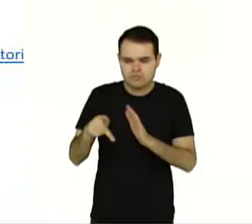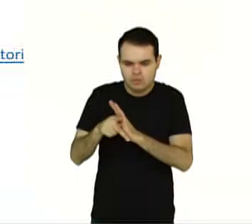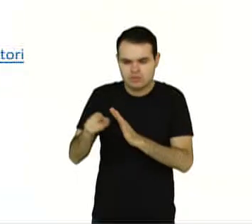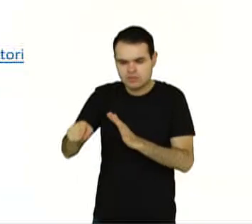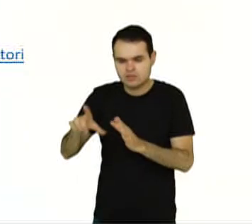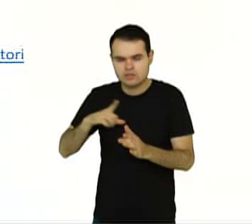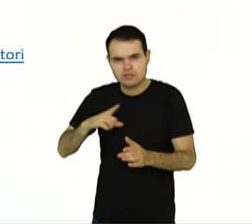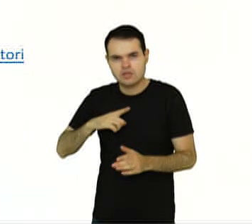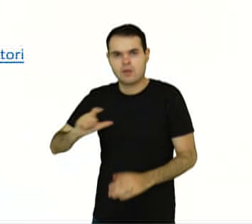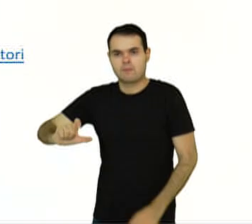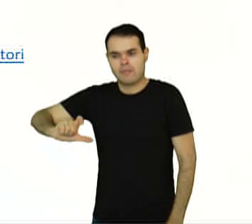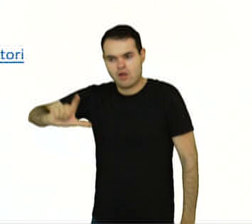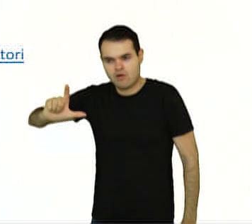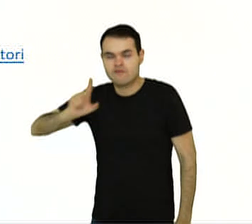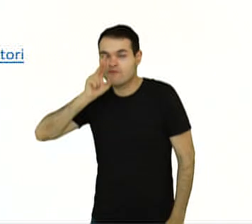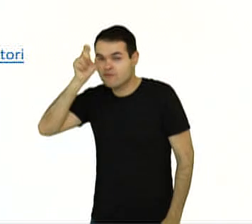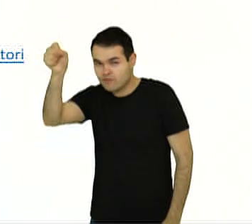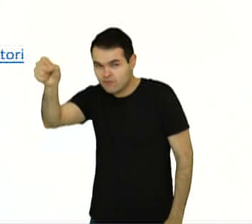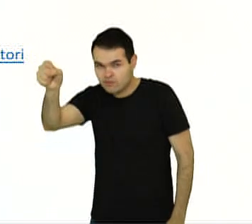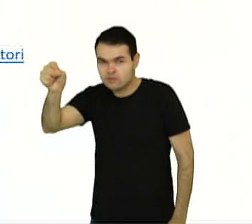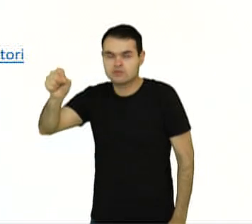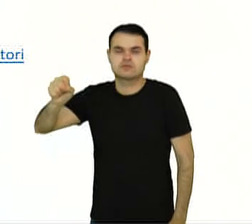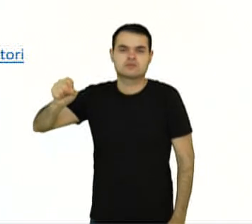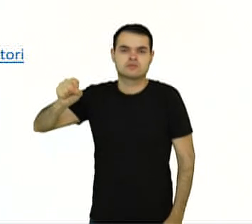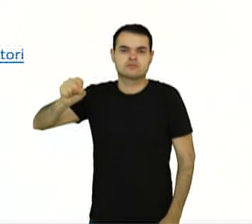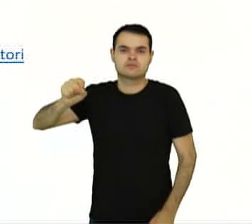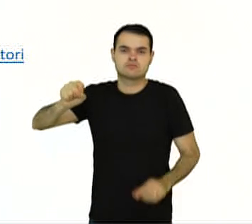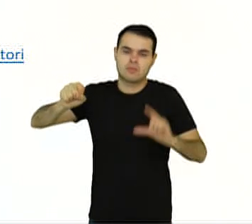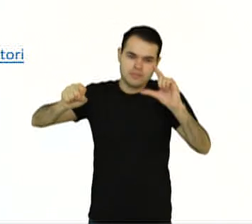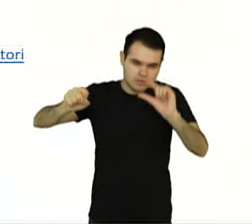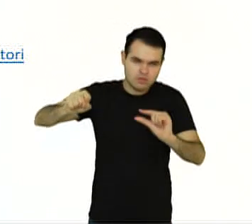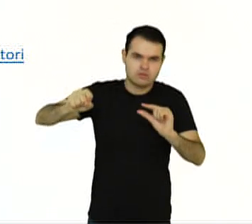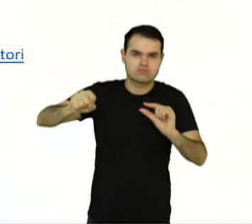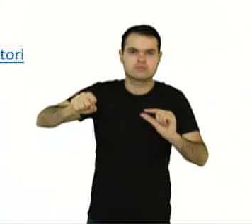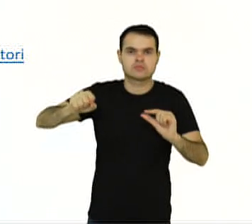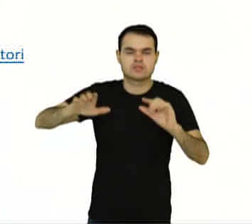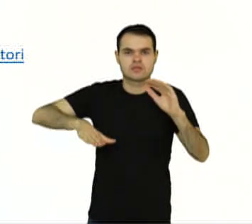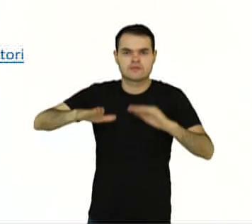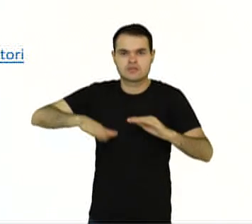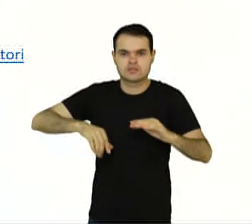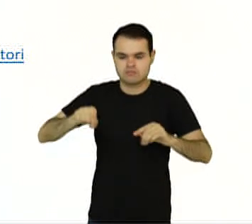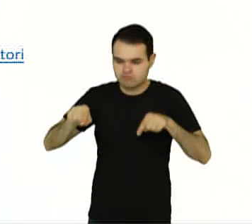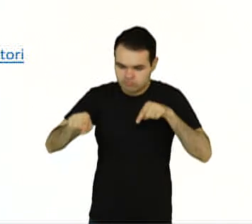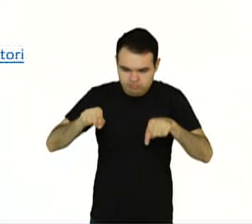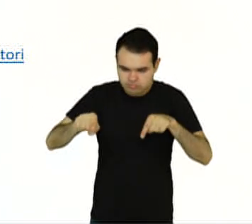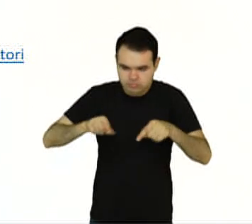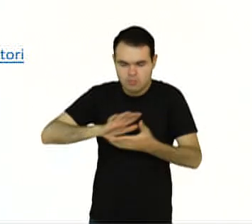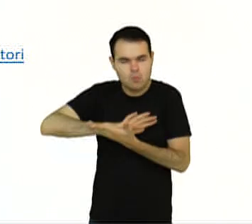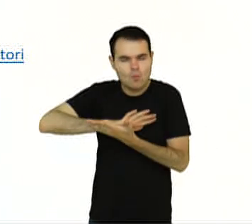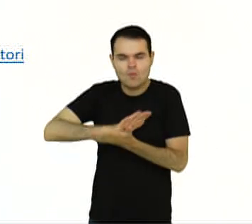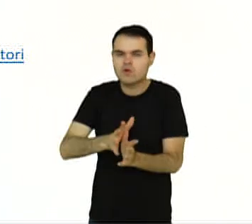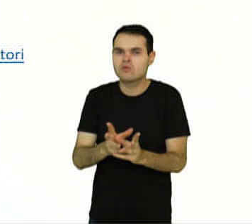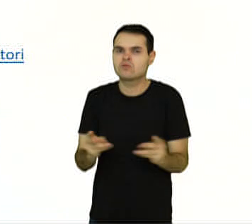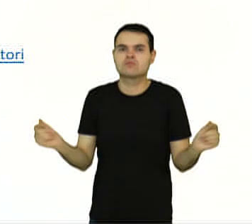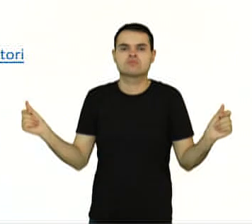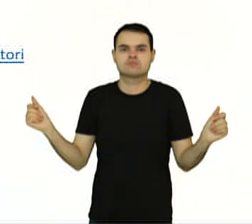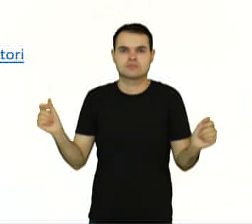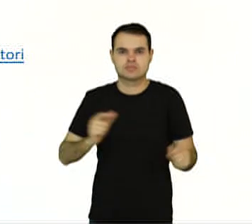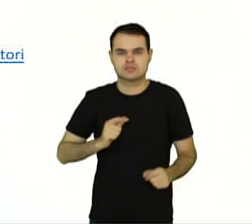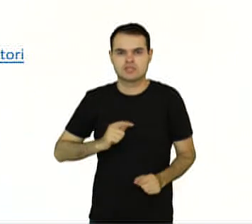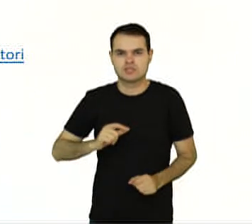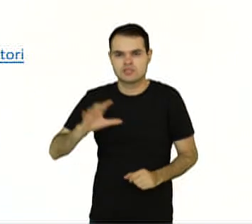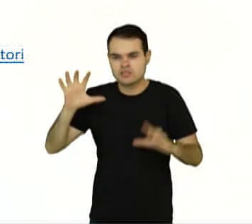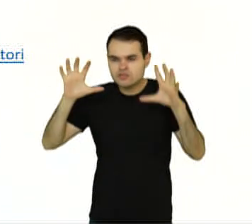ter ponto de maior intensidade, menor intensidade e também alguns pontos de aniquilação, onde você vai ter franjas escuras ali,